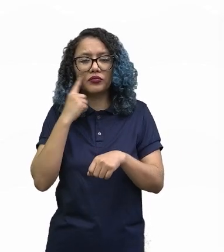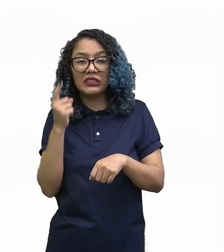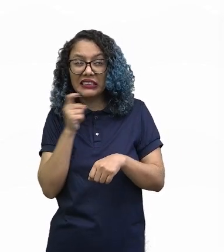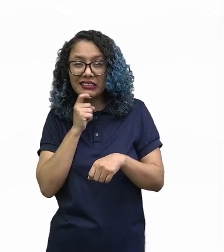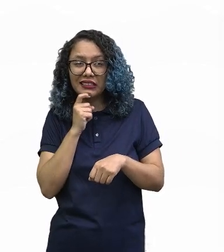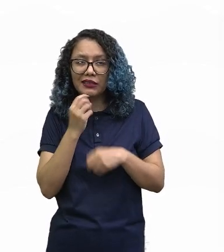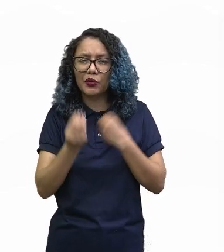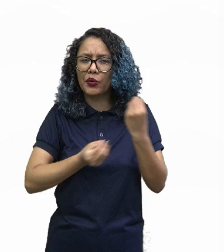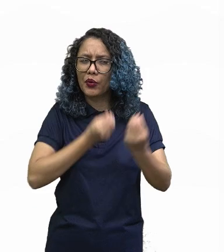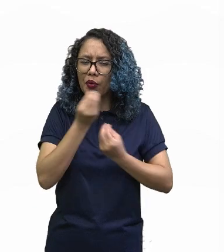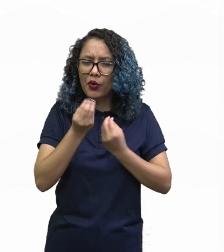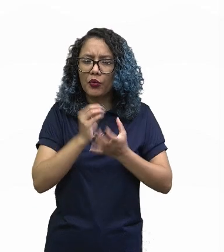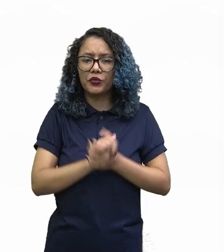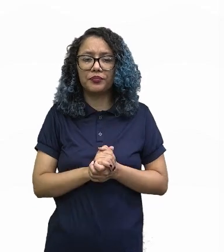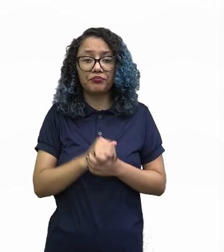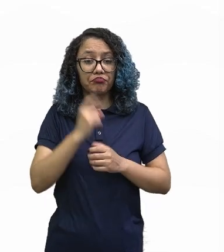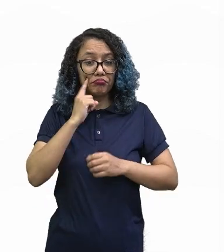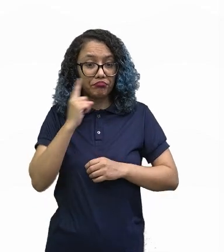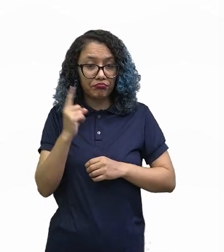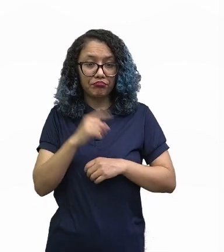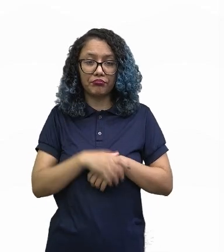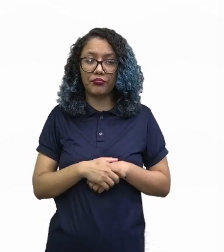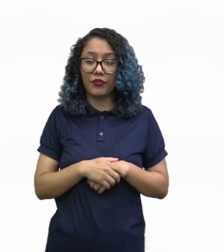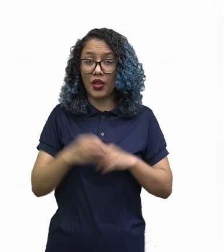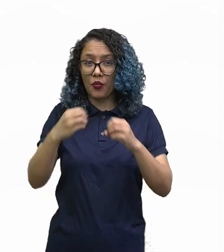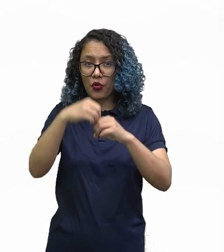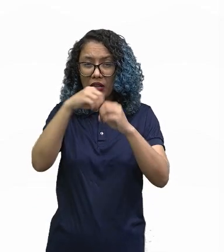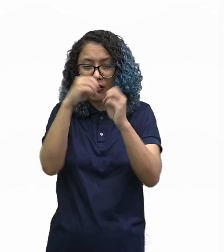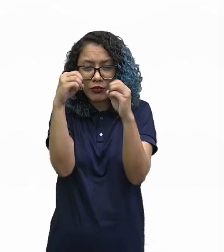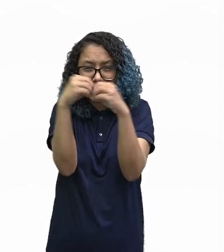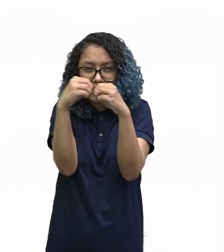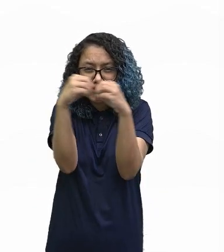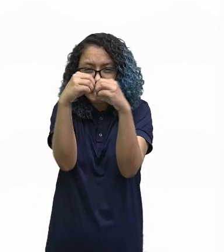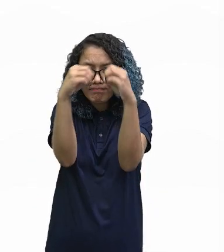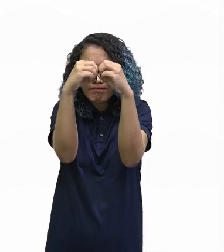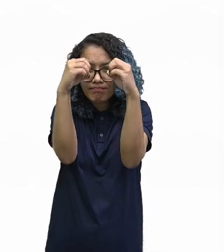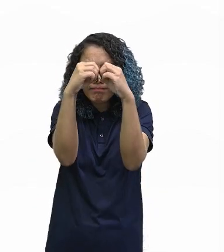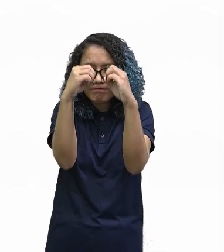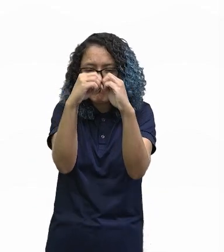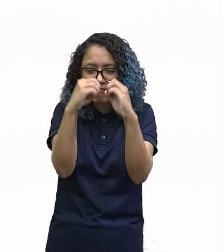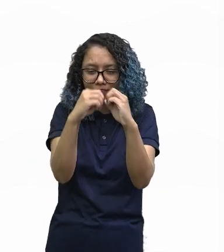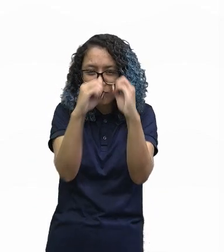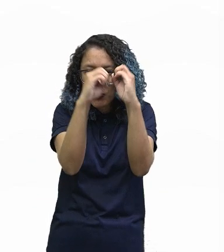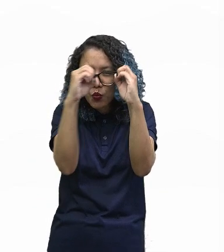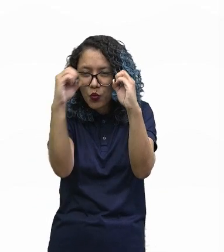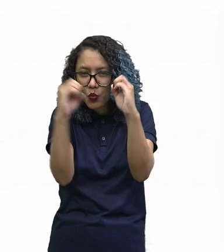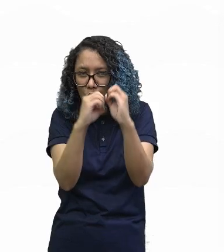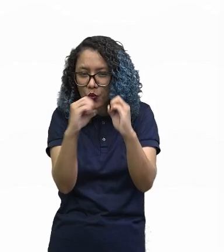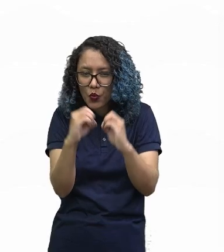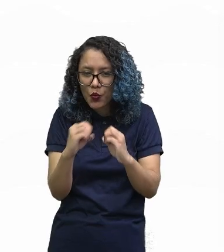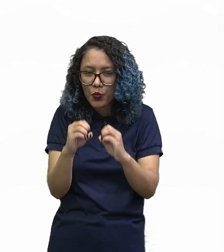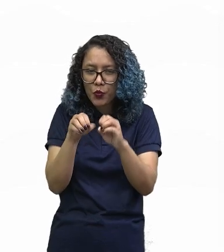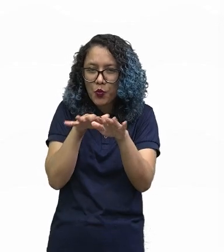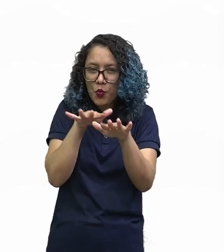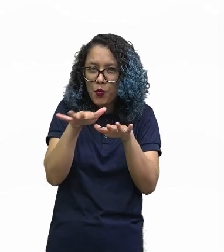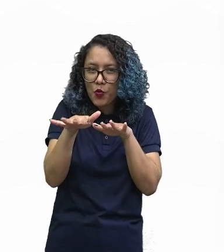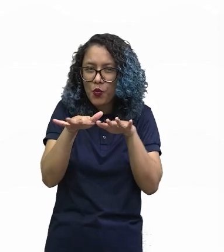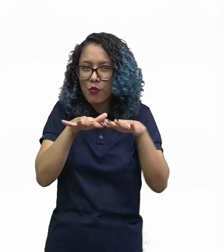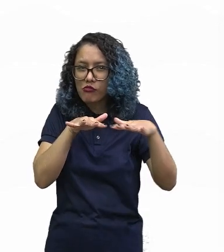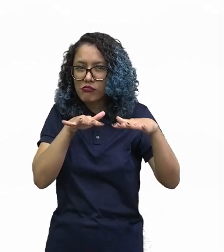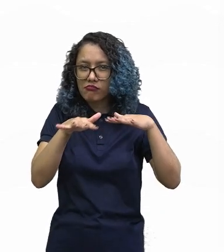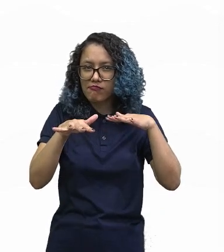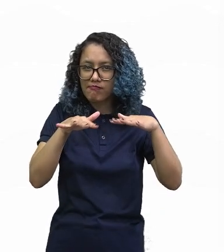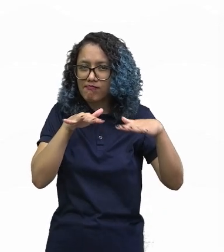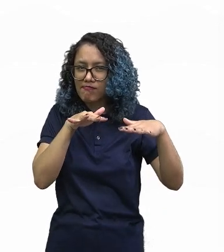gelo, você percebe que as moléculas estão muito próximas e têm pouca